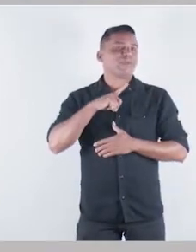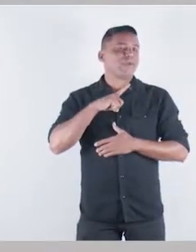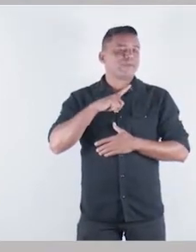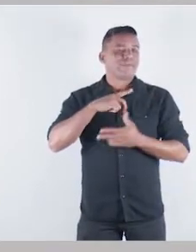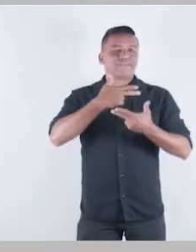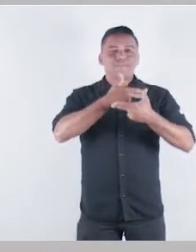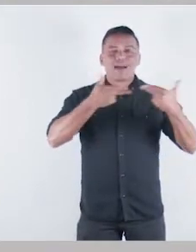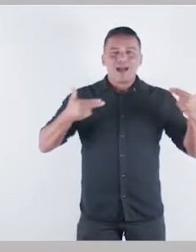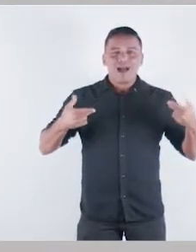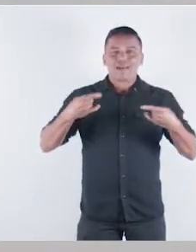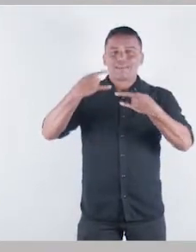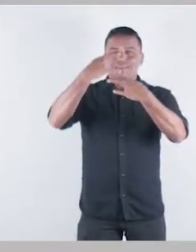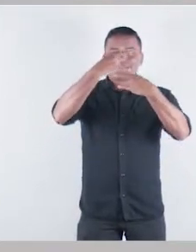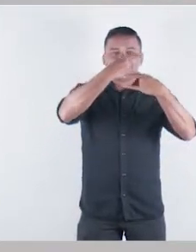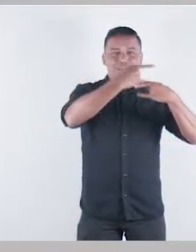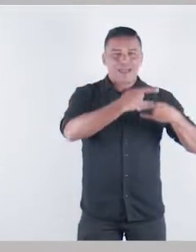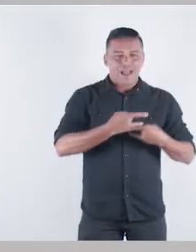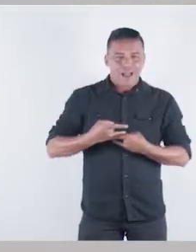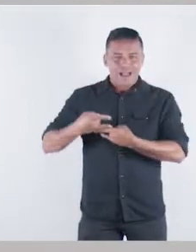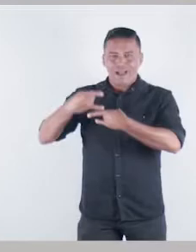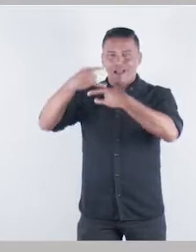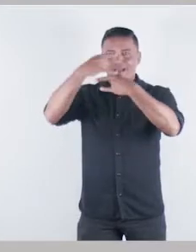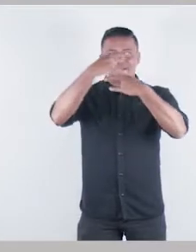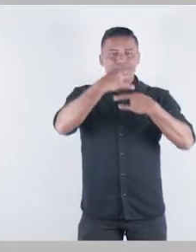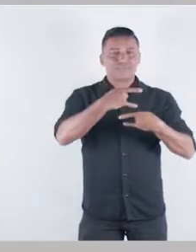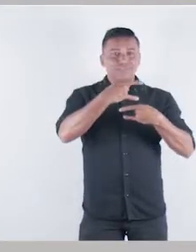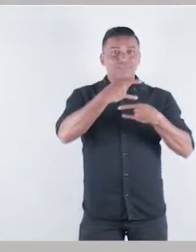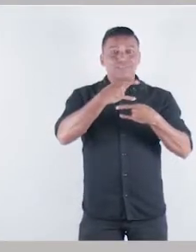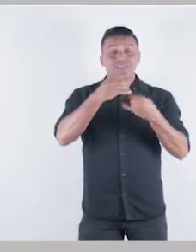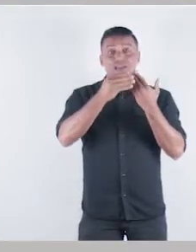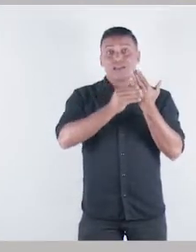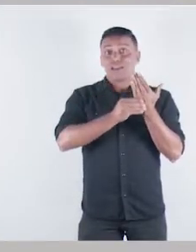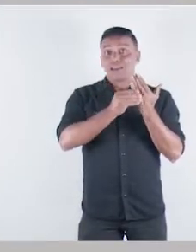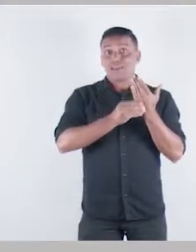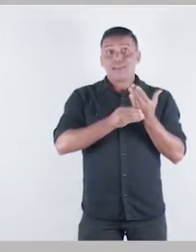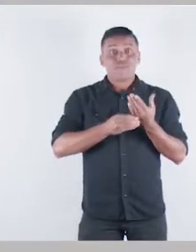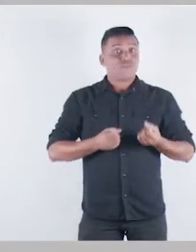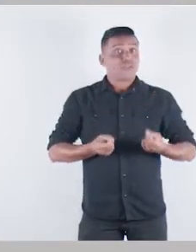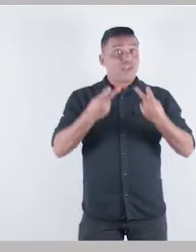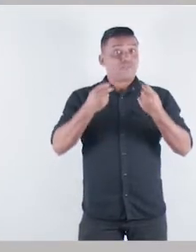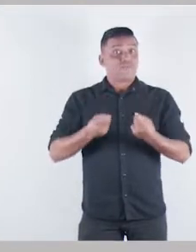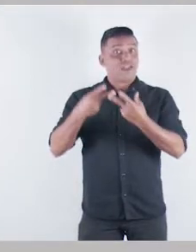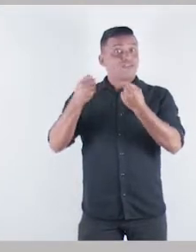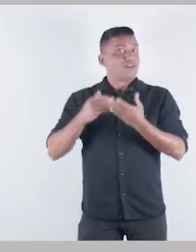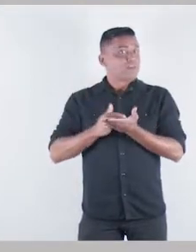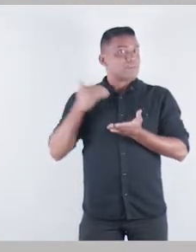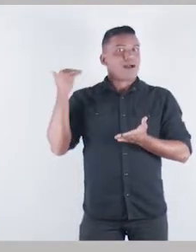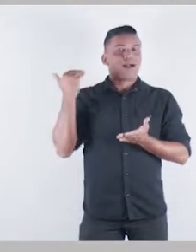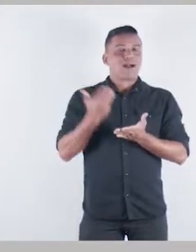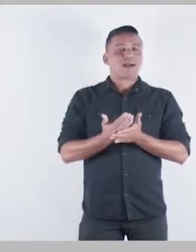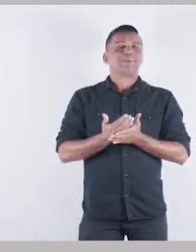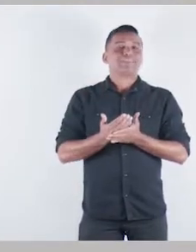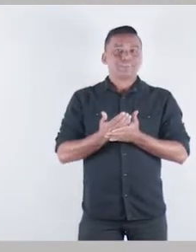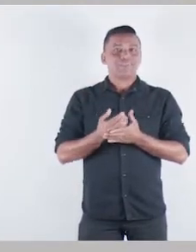sobre o livro, teve uma venda bacana, né? Principalmente por conta das lives, e é